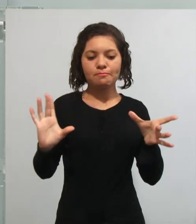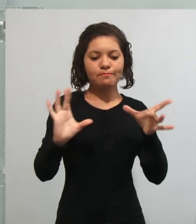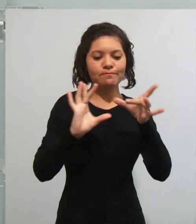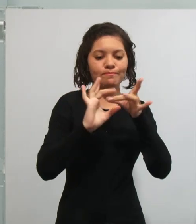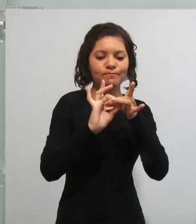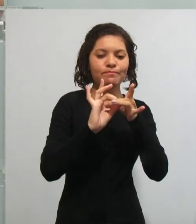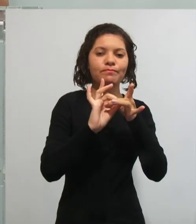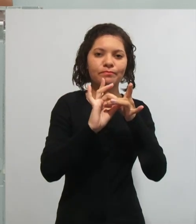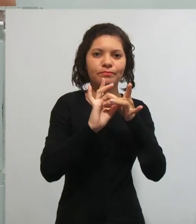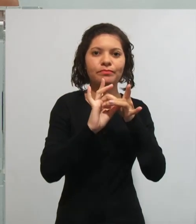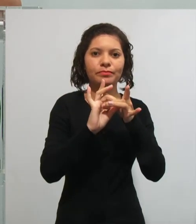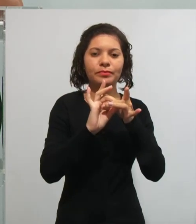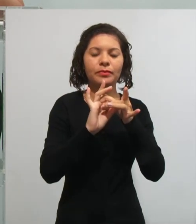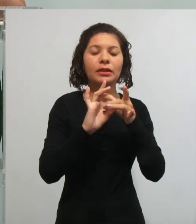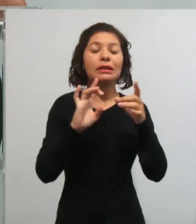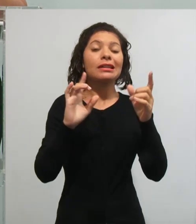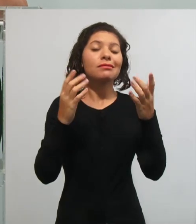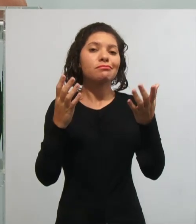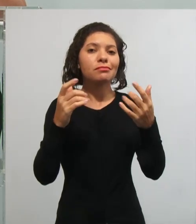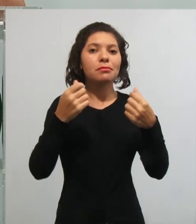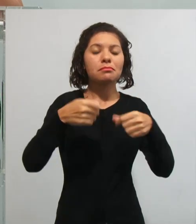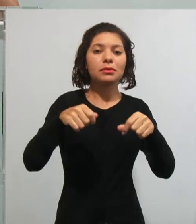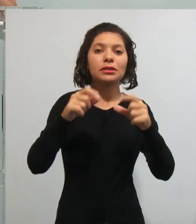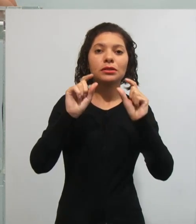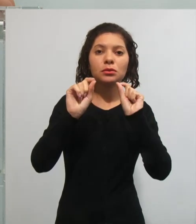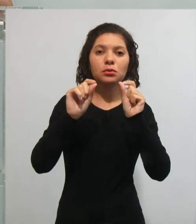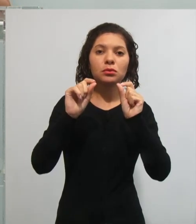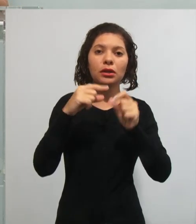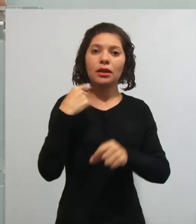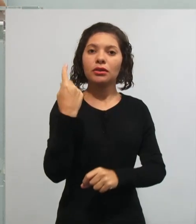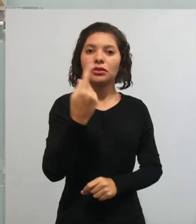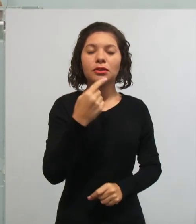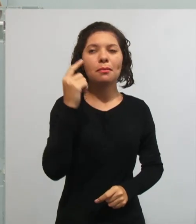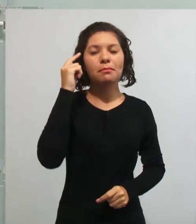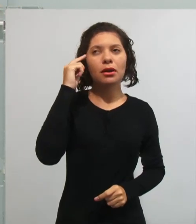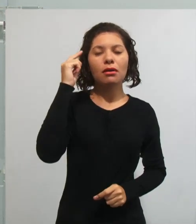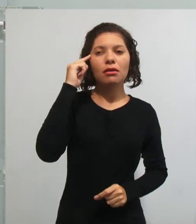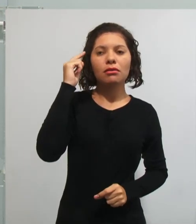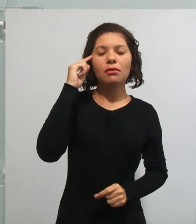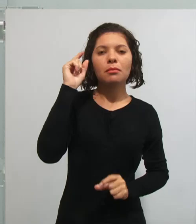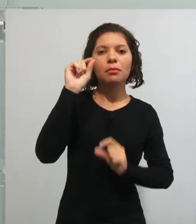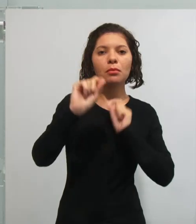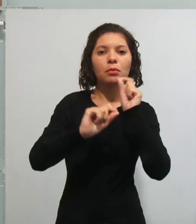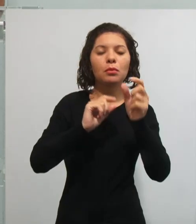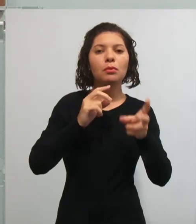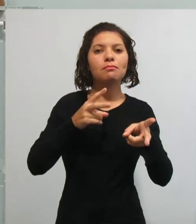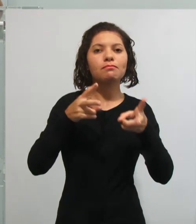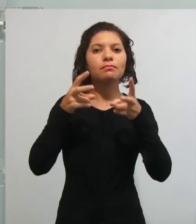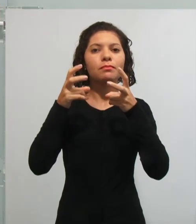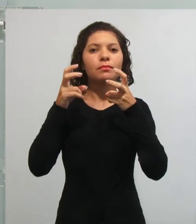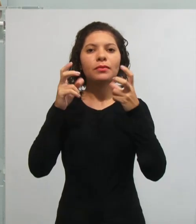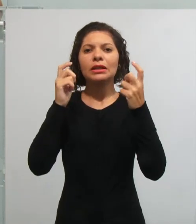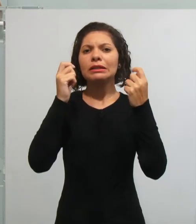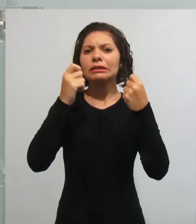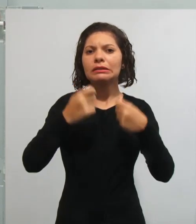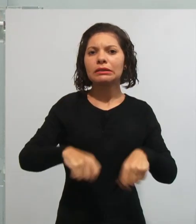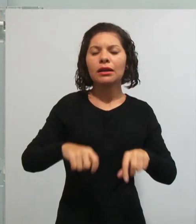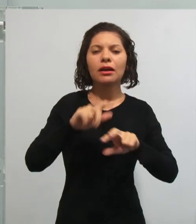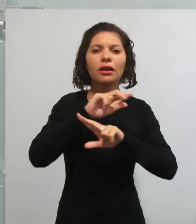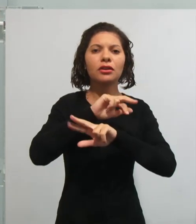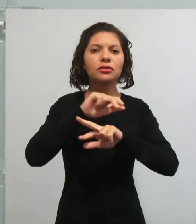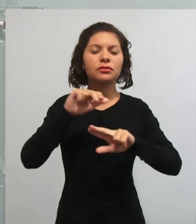relacionadas, né? E é preciso a gente ter em vista isso, dessa possibilidade de trazer a